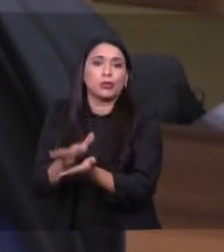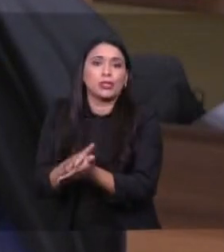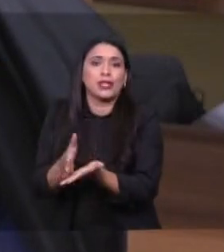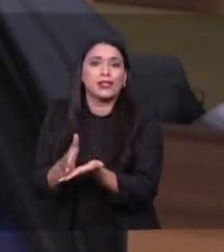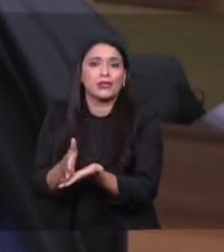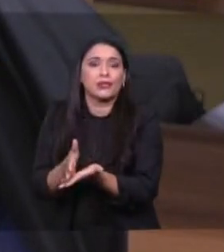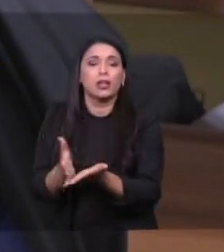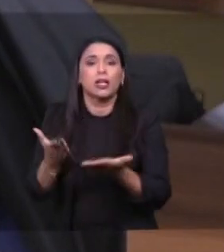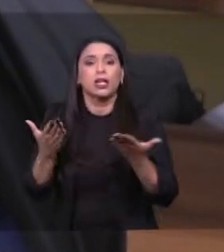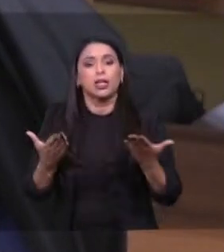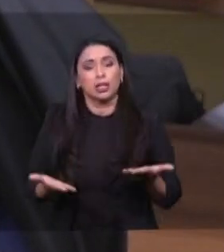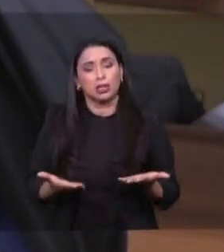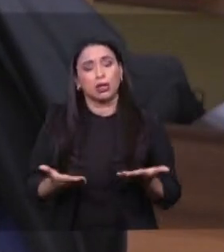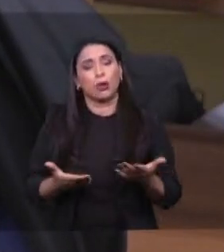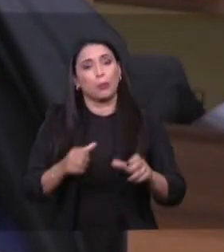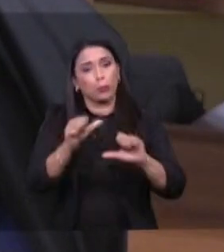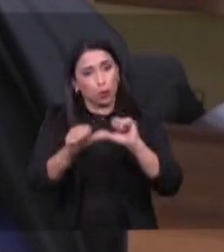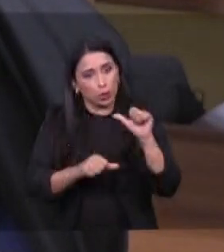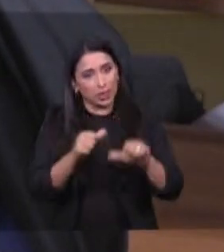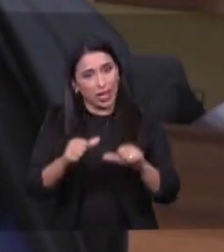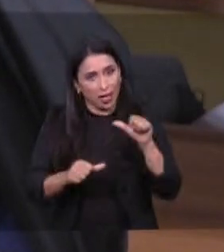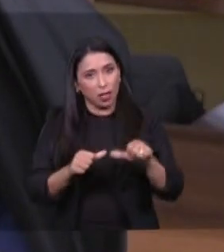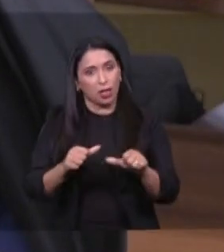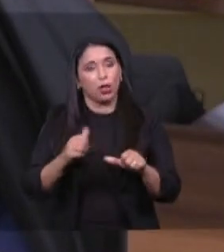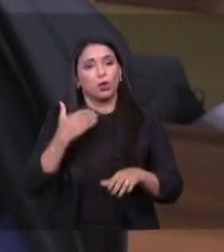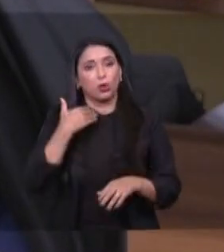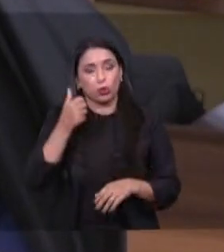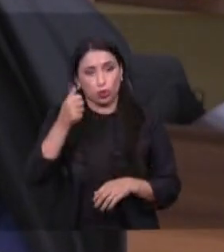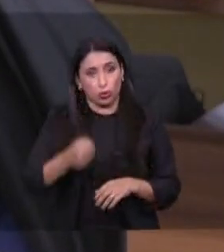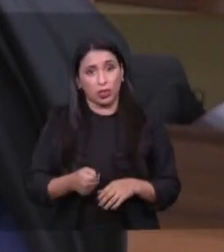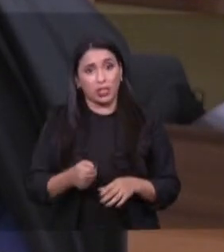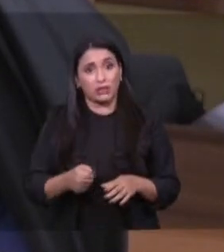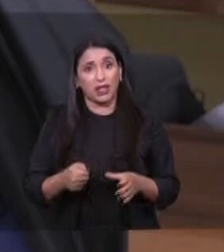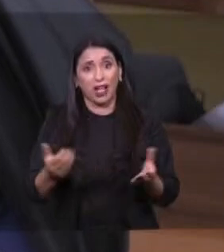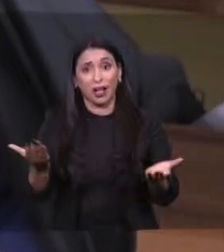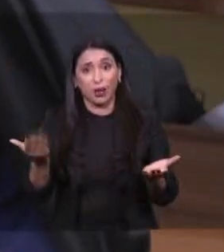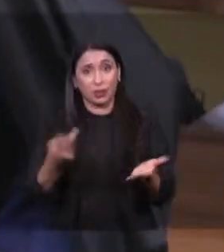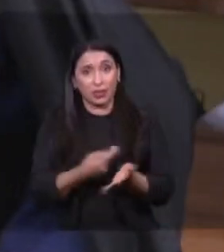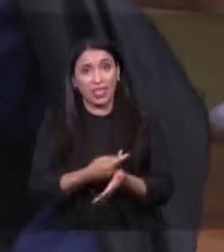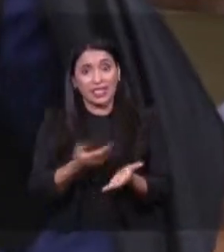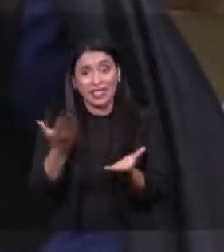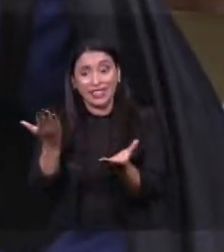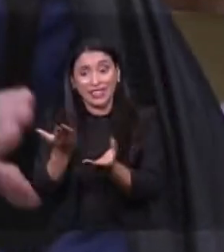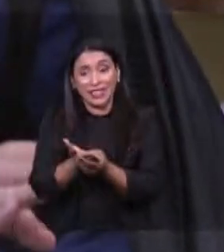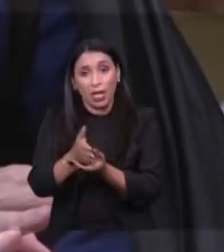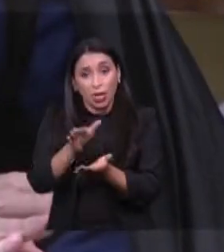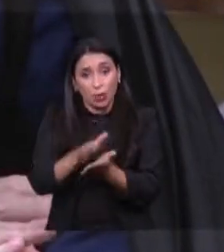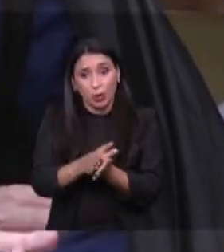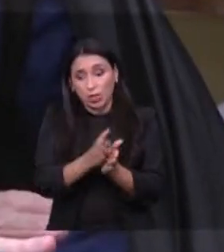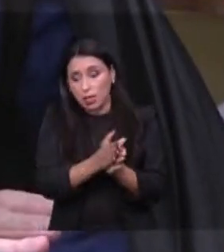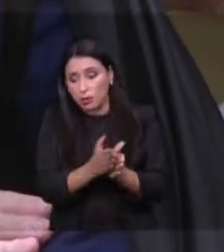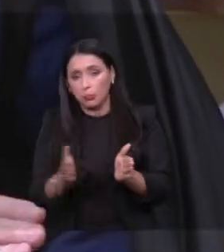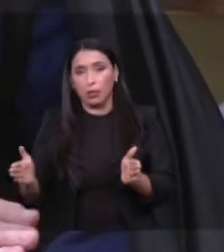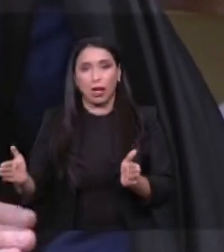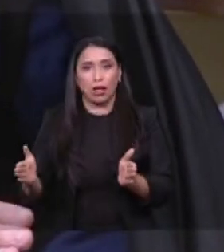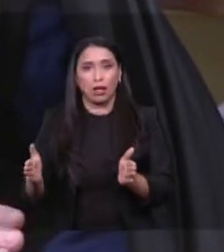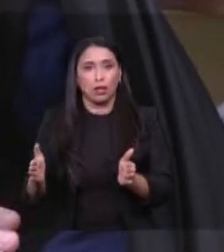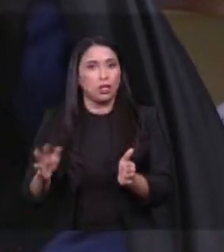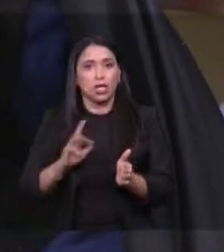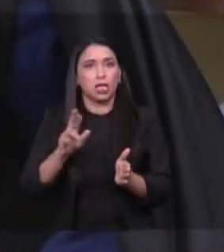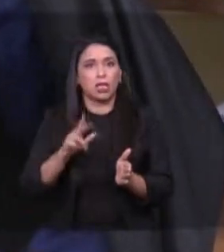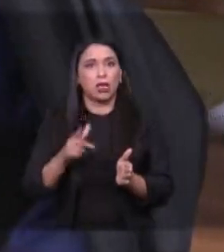Nesse caso, a alteração do juiz competente ocorre dentro da fase processual. Não é mais aquela separação entre o juiz da